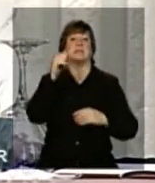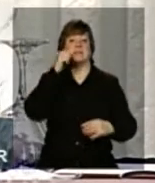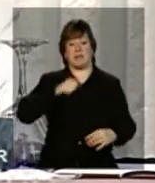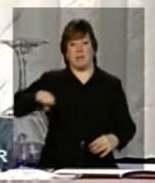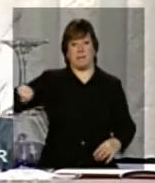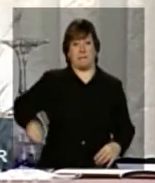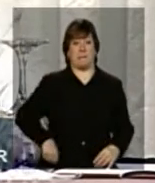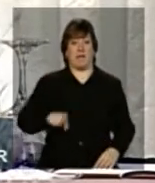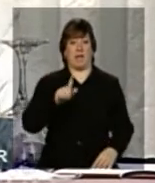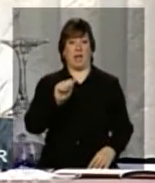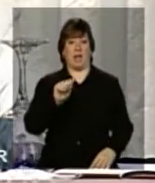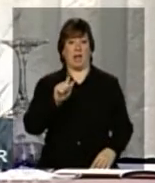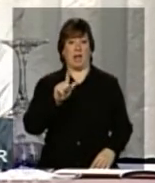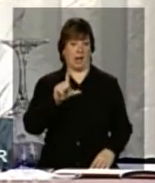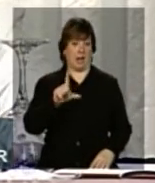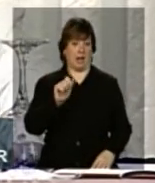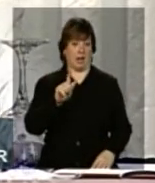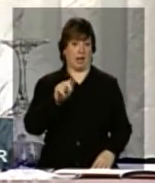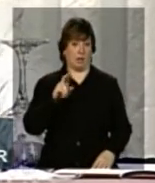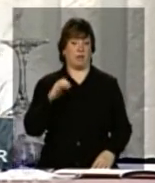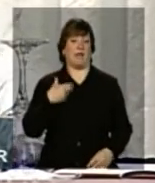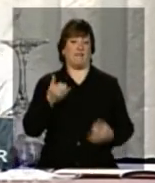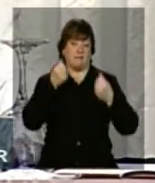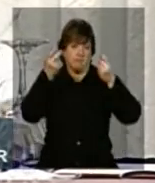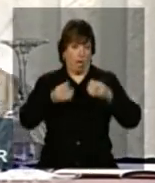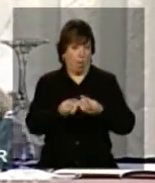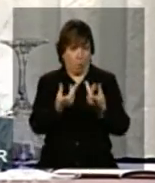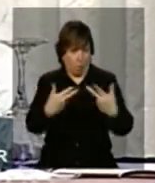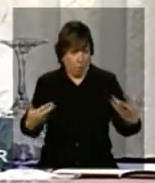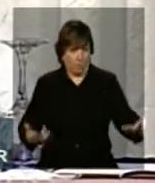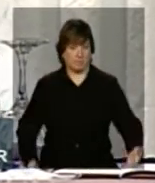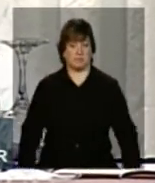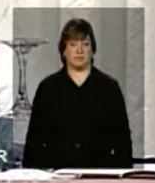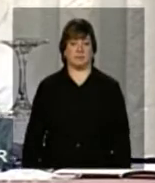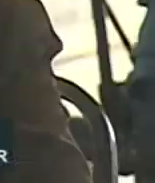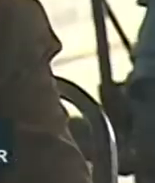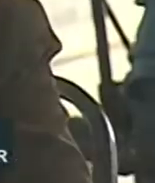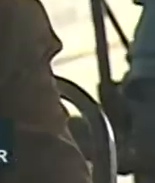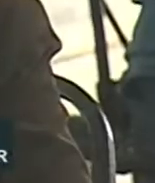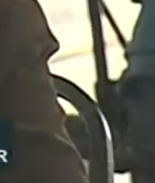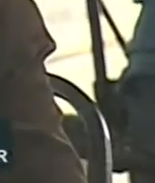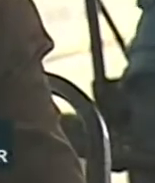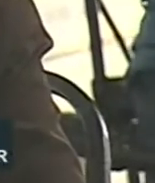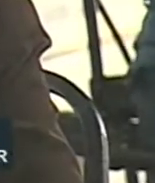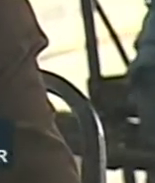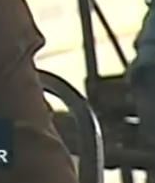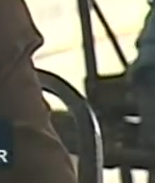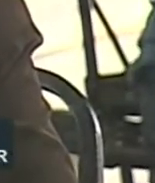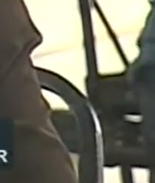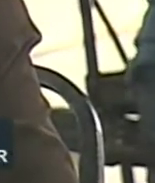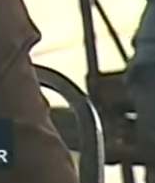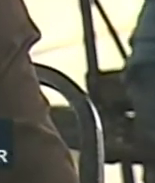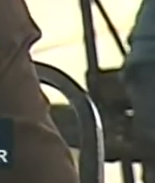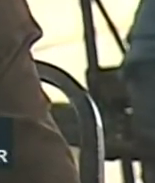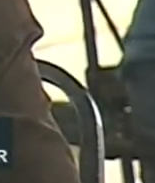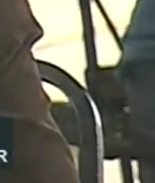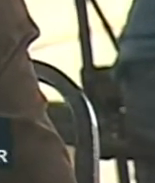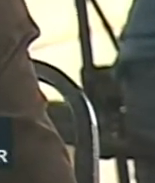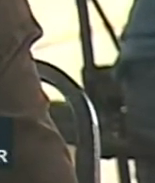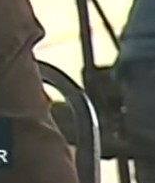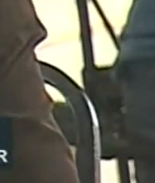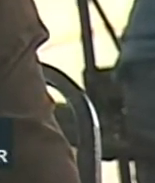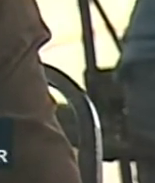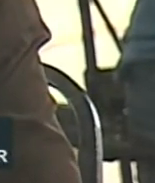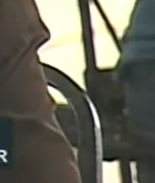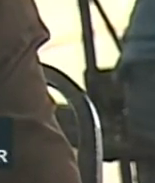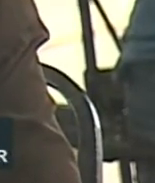está aqui, quer falar alguma coisa a respeito disso. De fato, são temas que, no plano internacional, quando